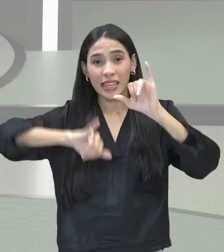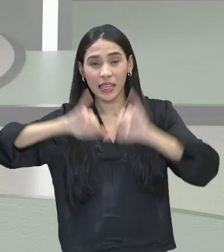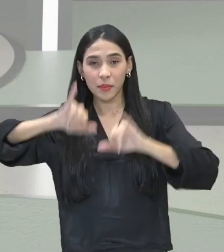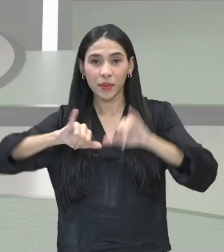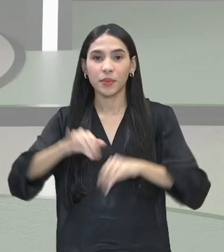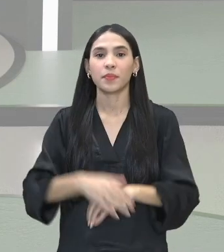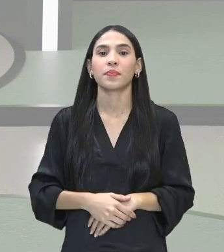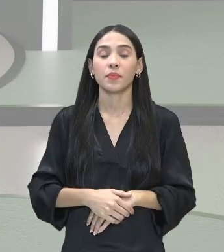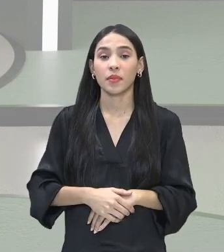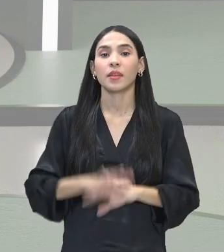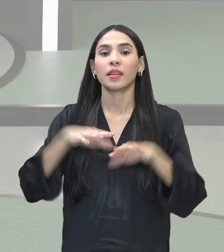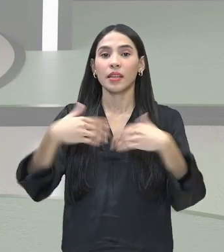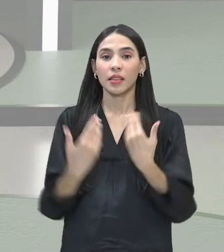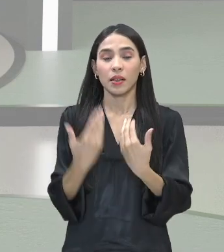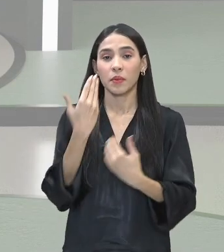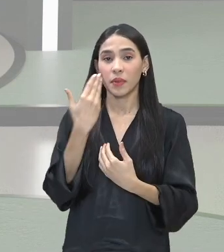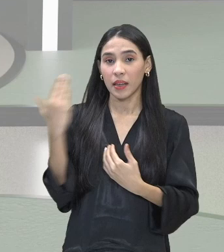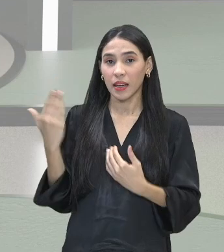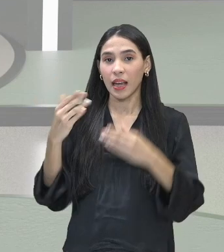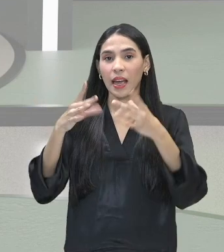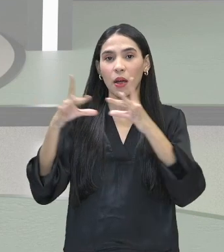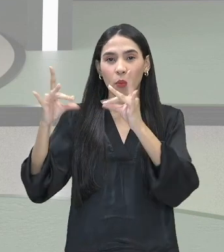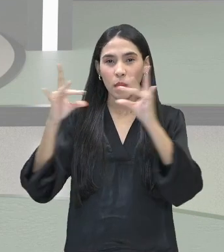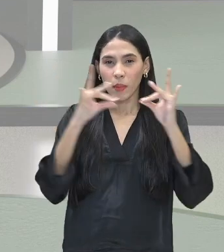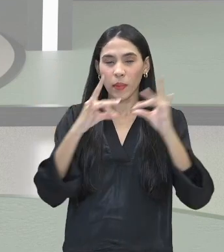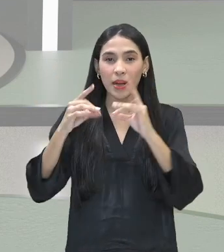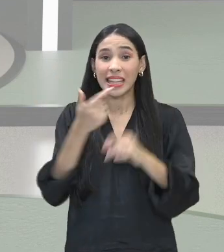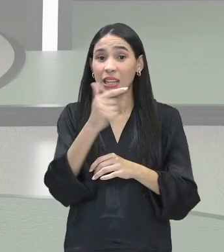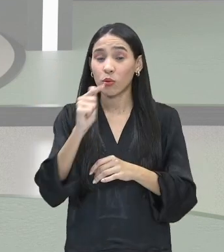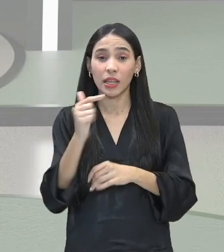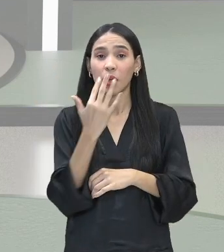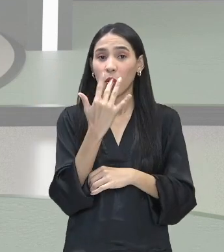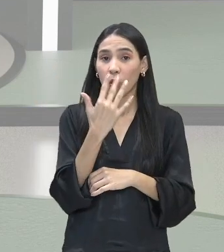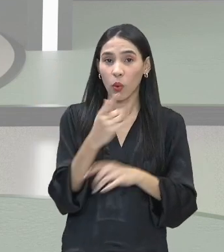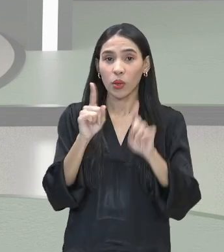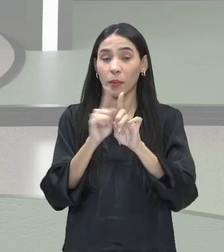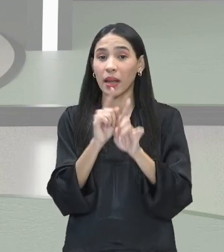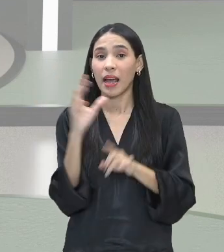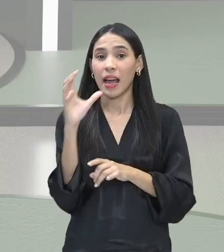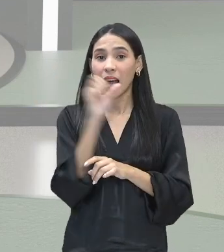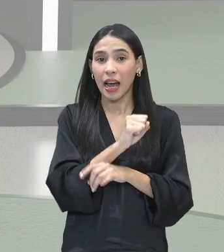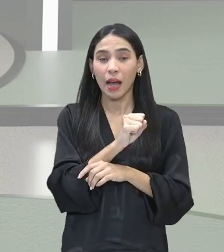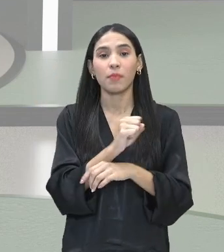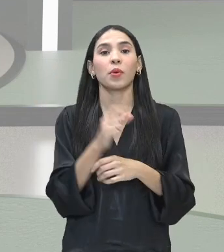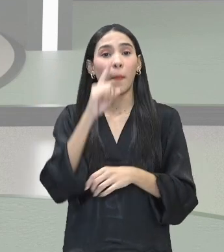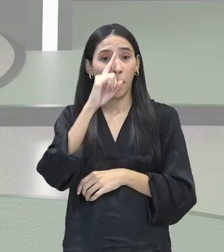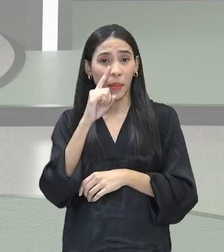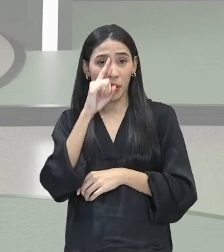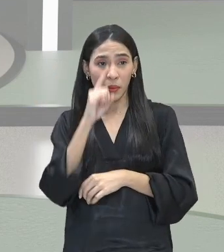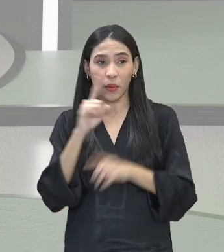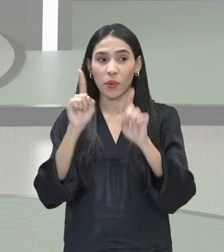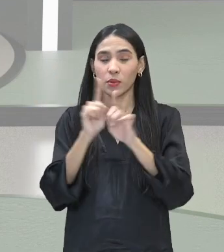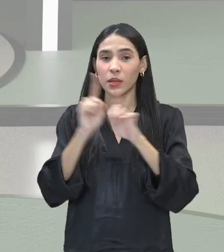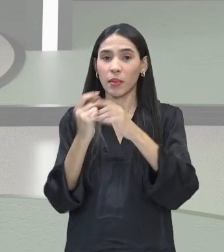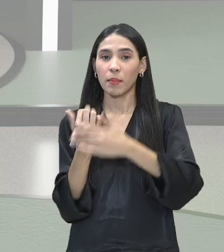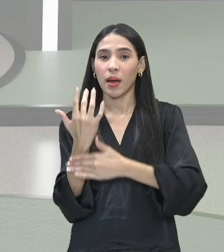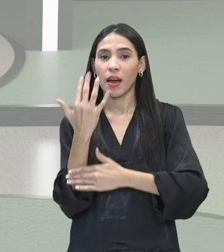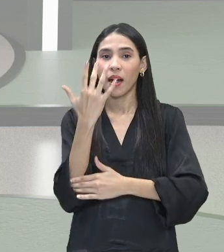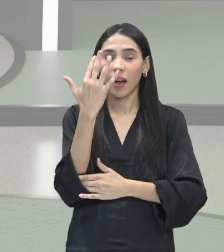O benzeno, ele é um líquido incolor, volátil, ele é inflamável com aroma doce